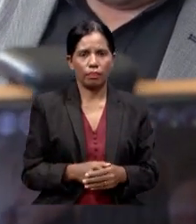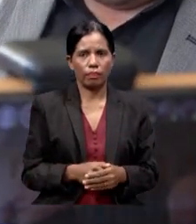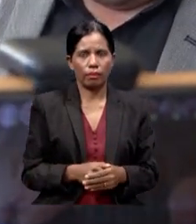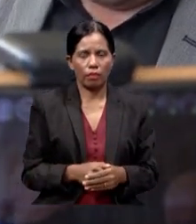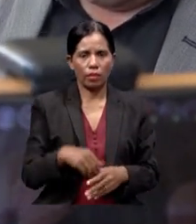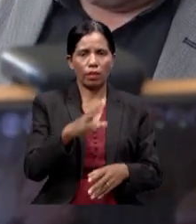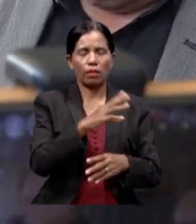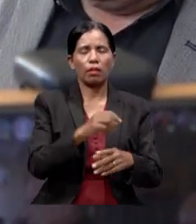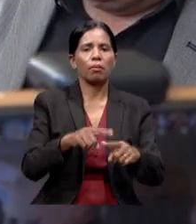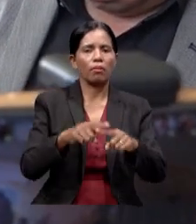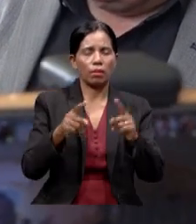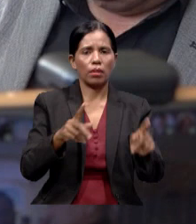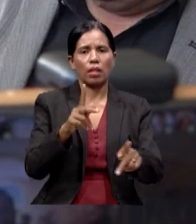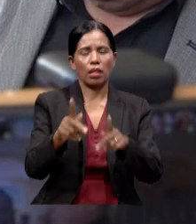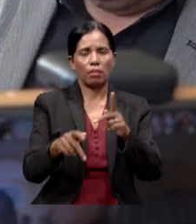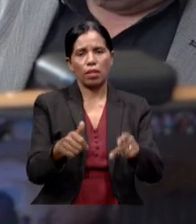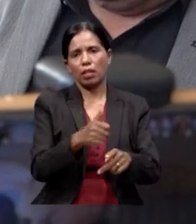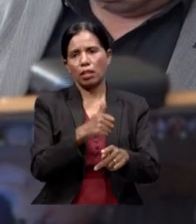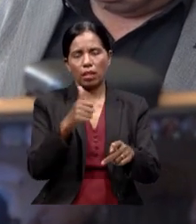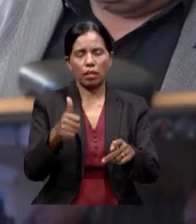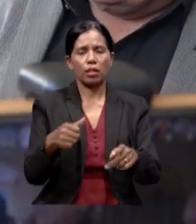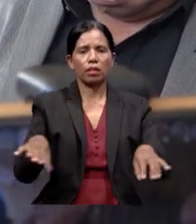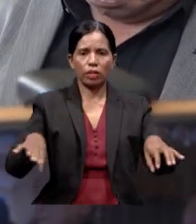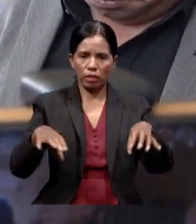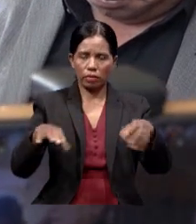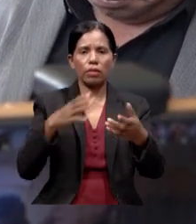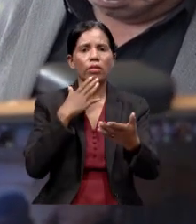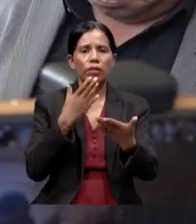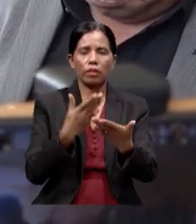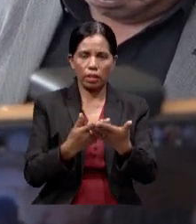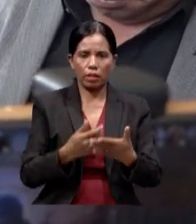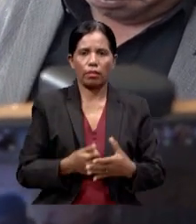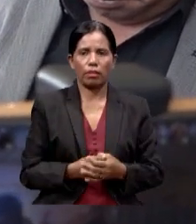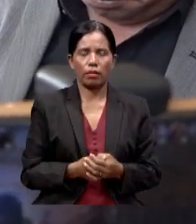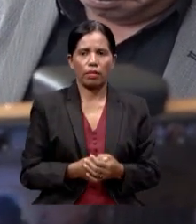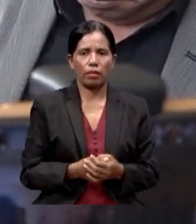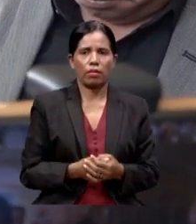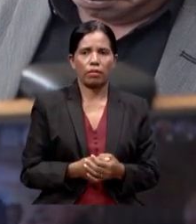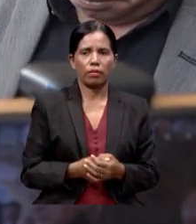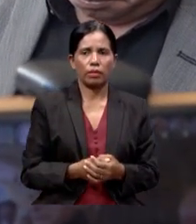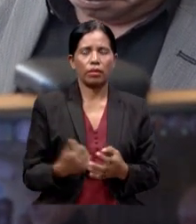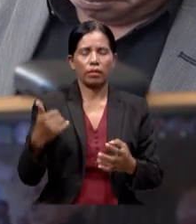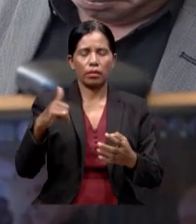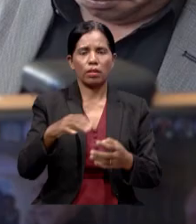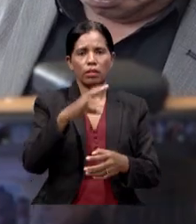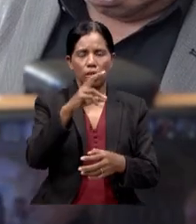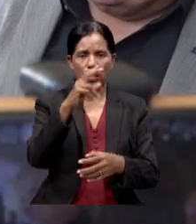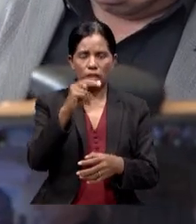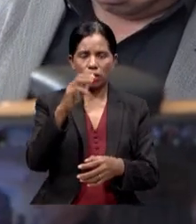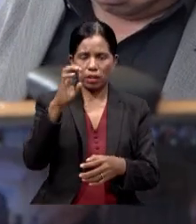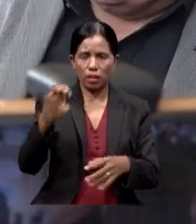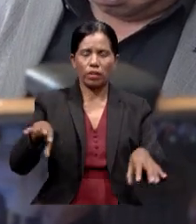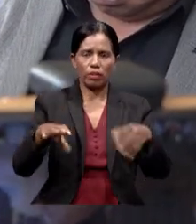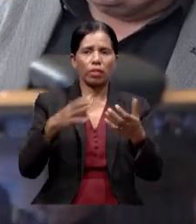ocupa vai dar, mas é um técnico e está, né, ter serviço dia, e técnico, CNE, serviço dia, e